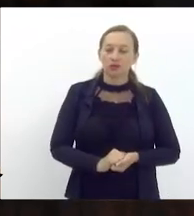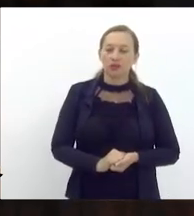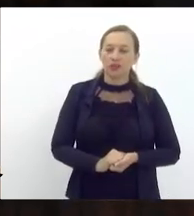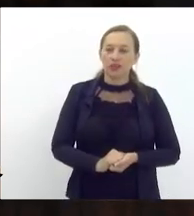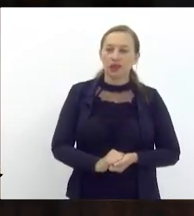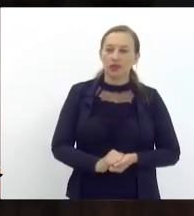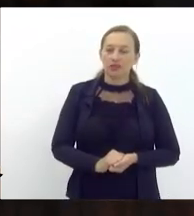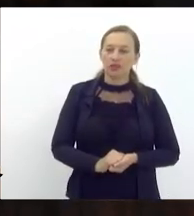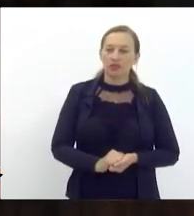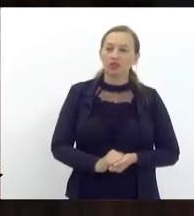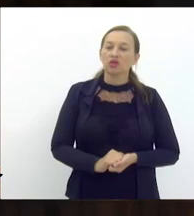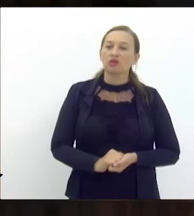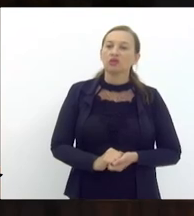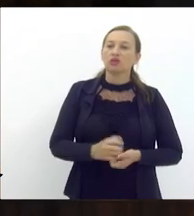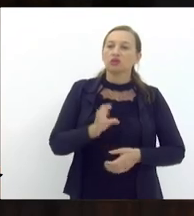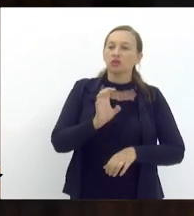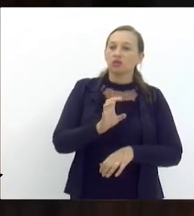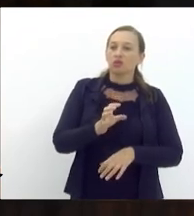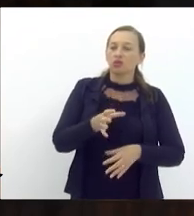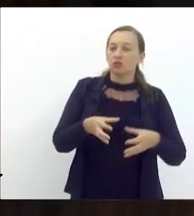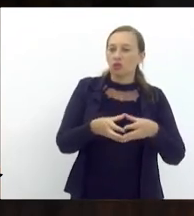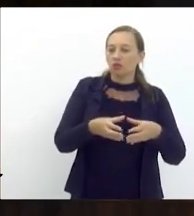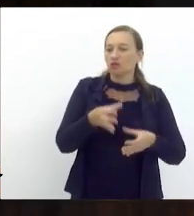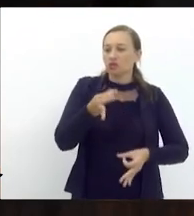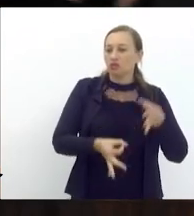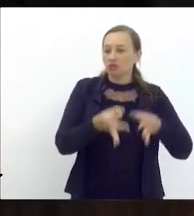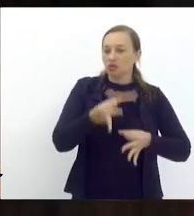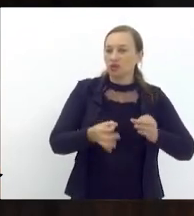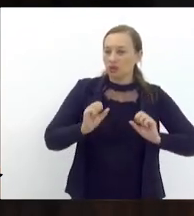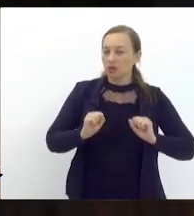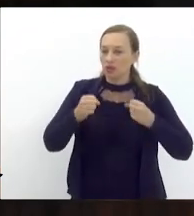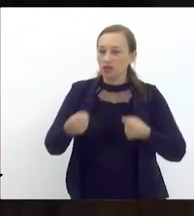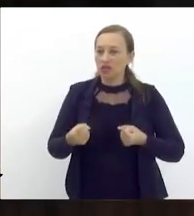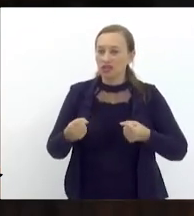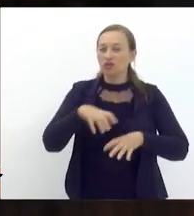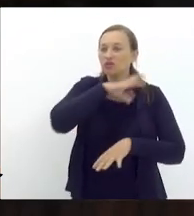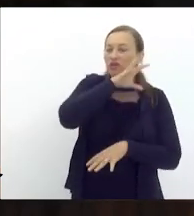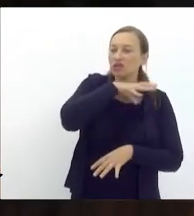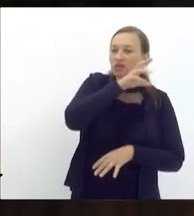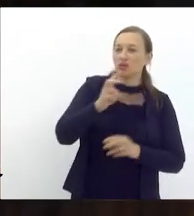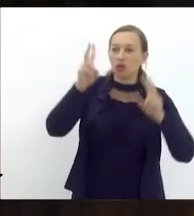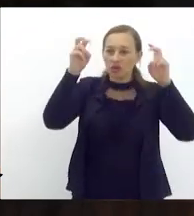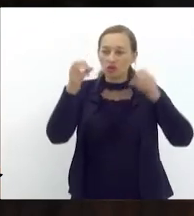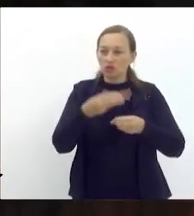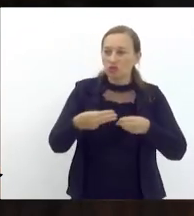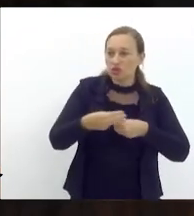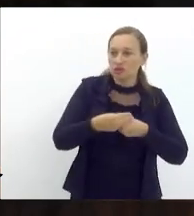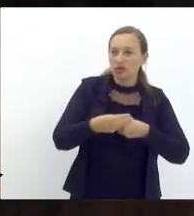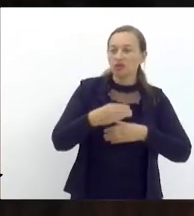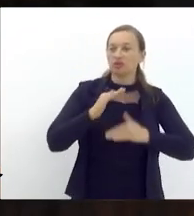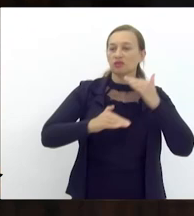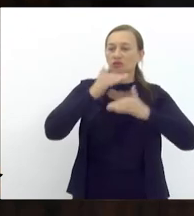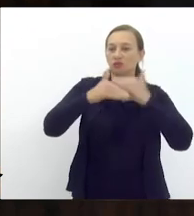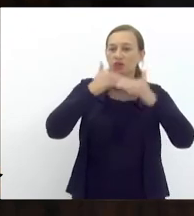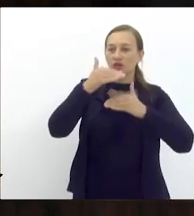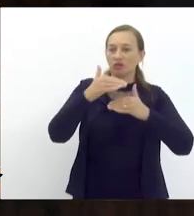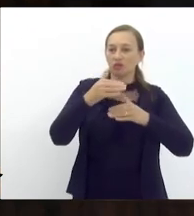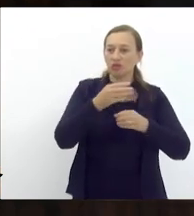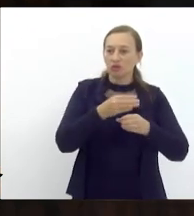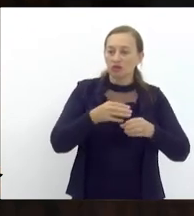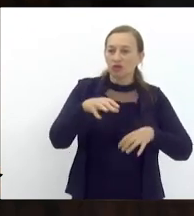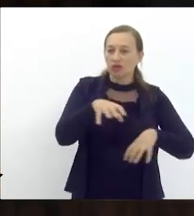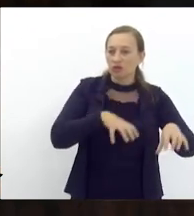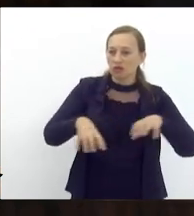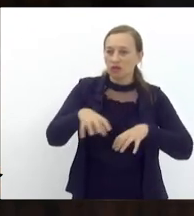pareceres as comissões de condições de Justiça defesa de proteção dos animais de assuntos municipais desenvolvimento Regional orçamento